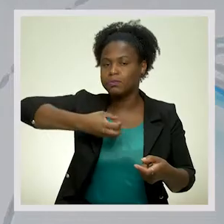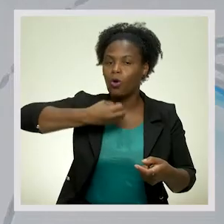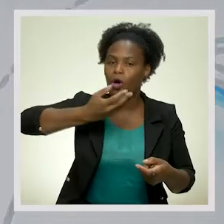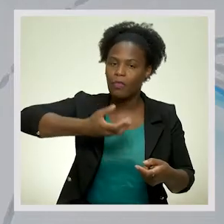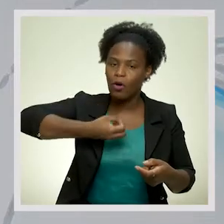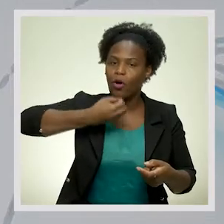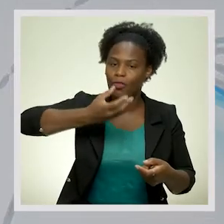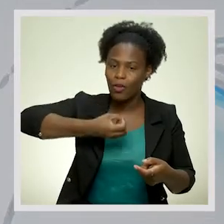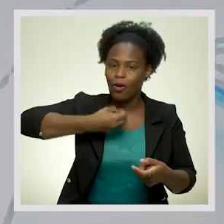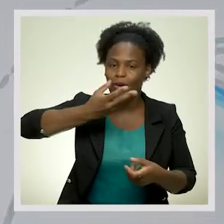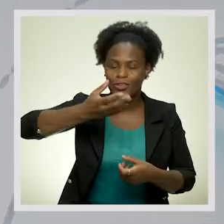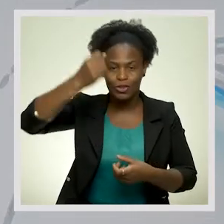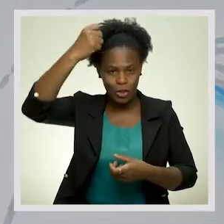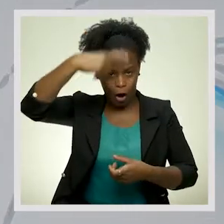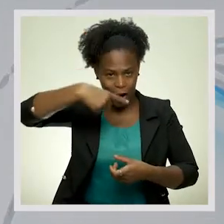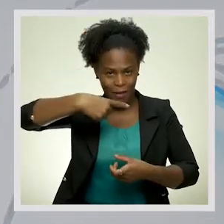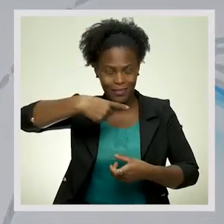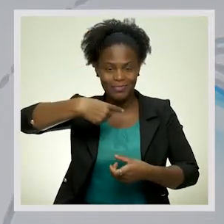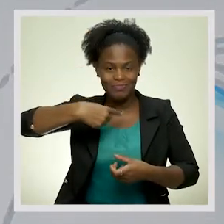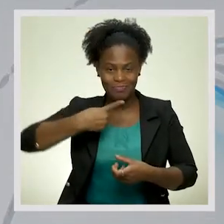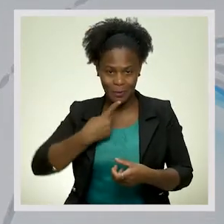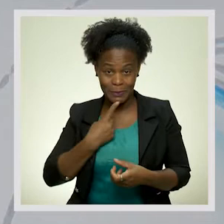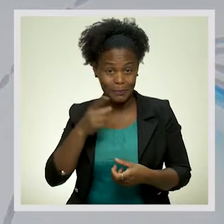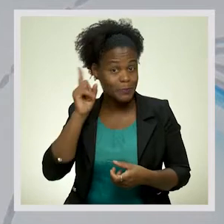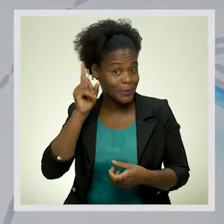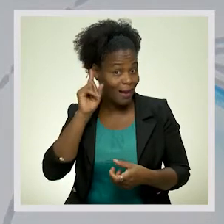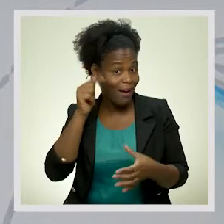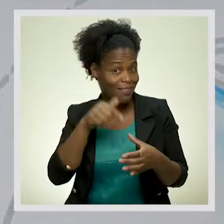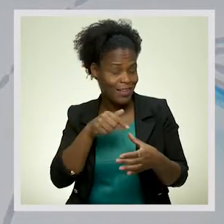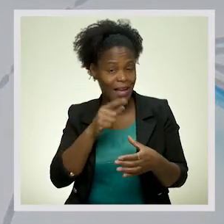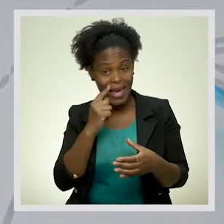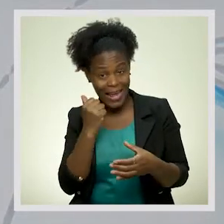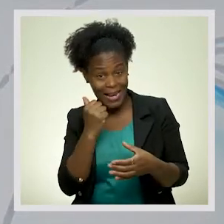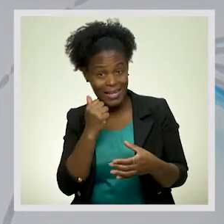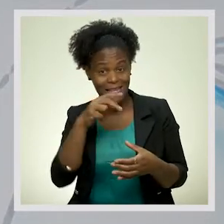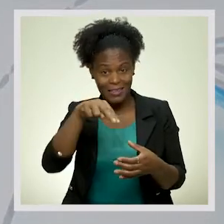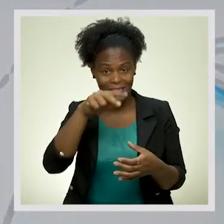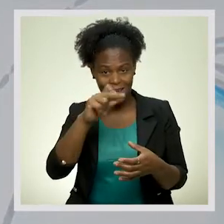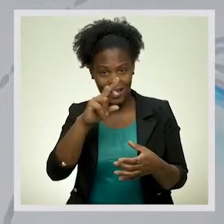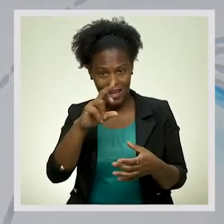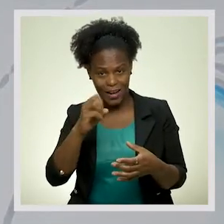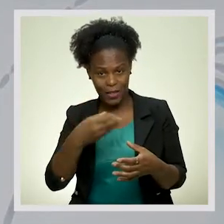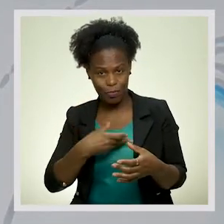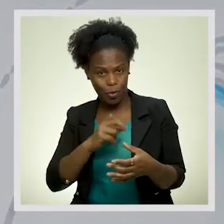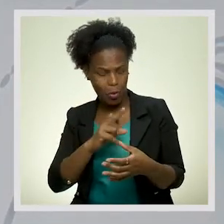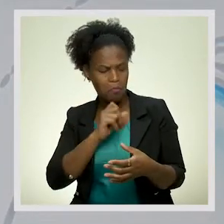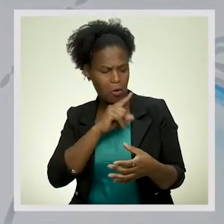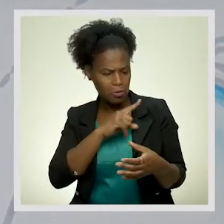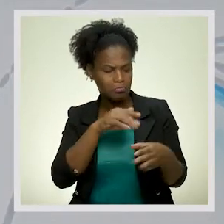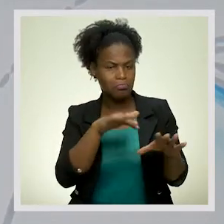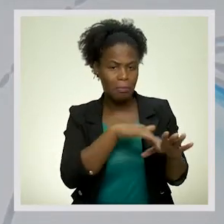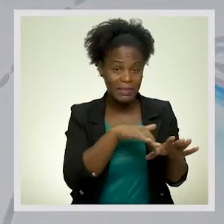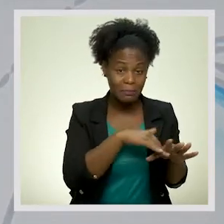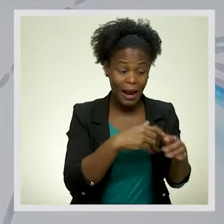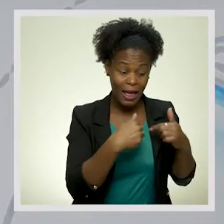conta a história. É muito importante. Ele pode participar, mas também pode não participar na